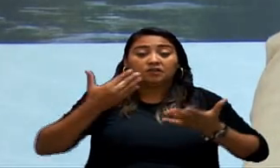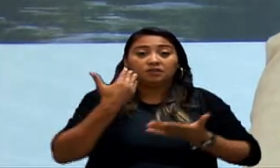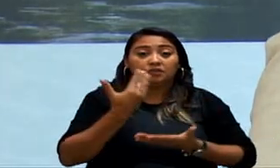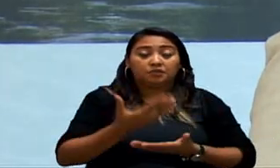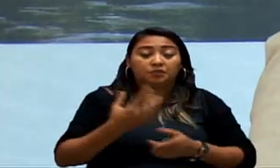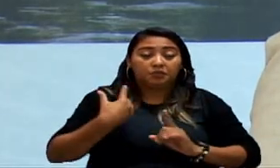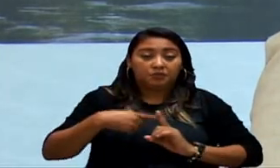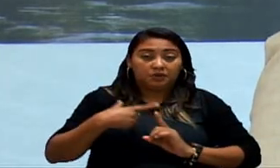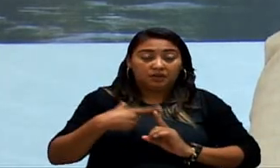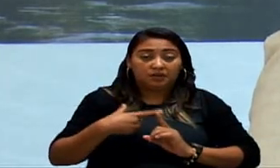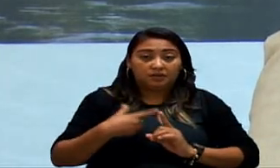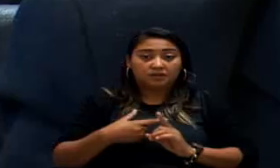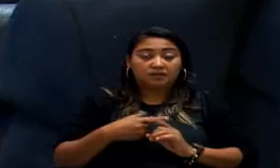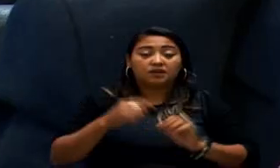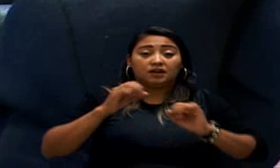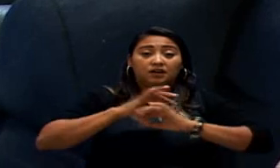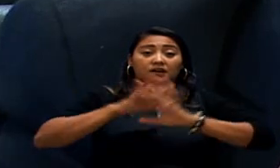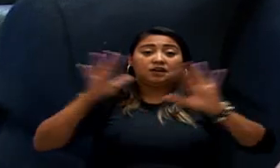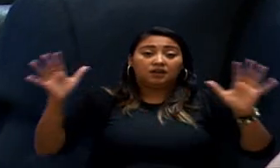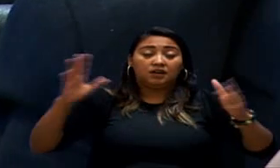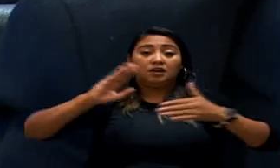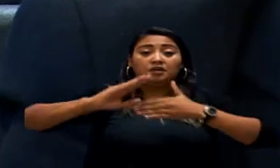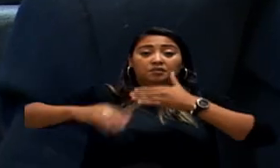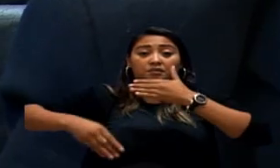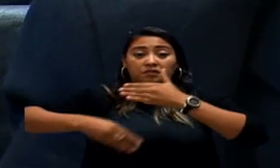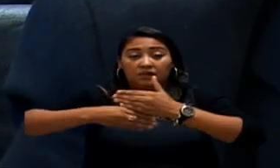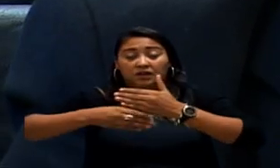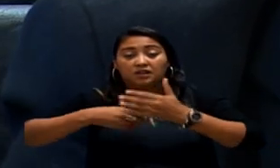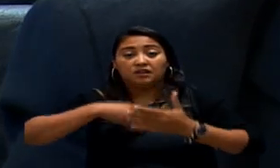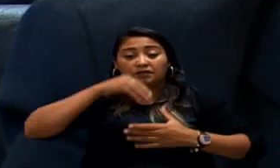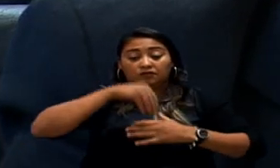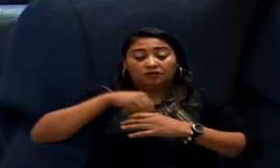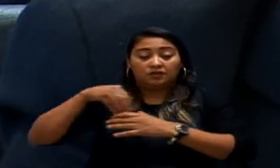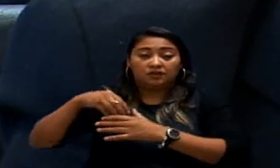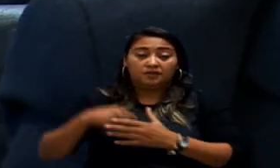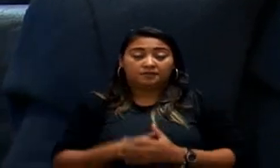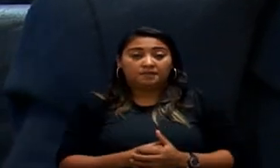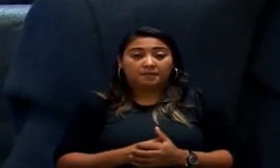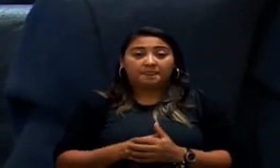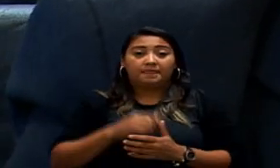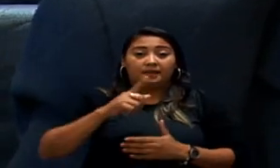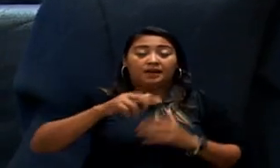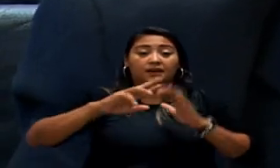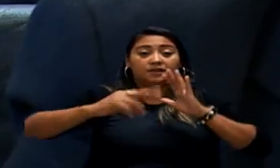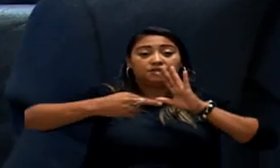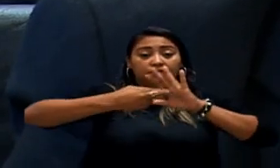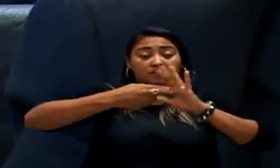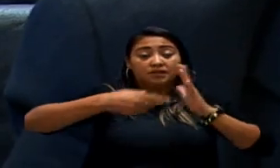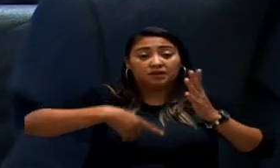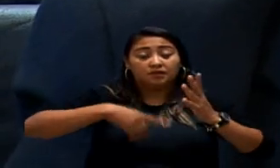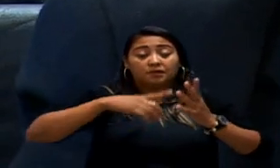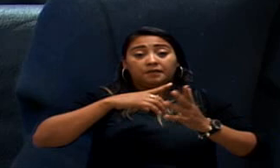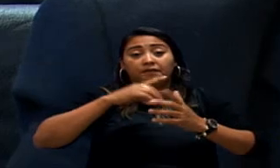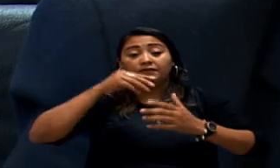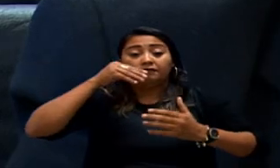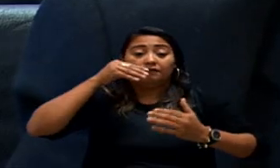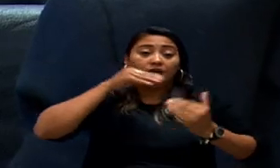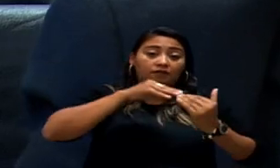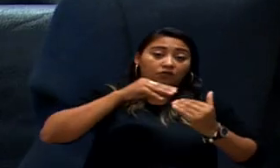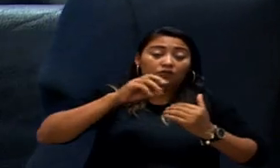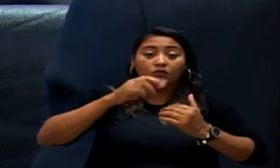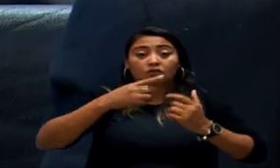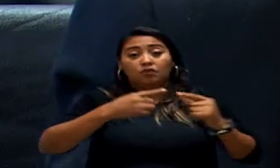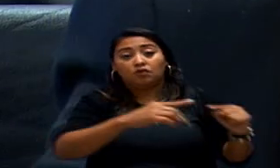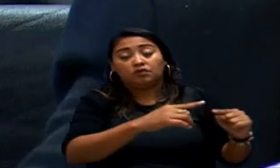Sim. Porque está claro que essas emendas é só para não deixar votar. Sim, é regimental, mas... Se vamos votar a favor ou contra... Traz